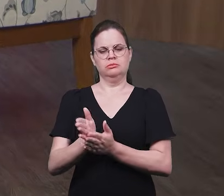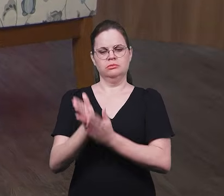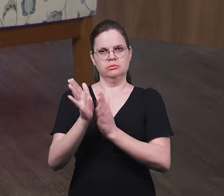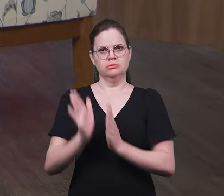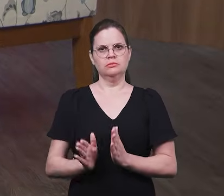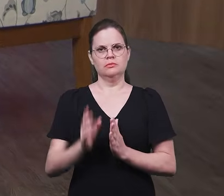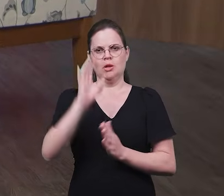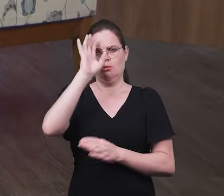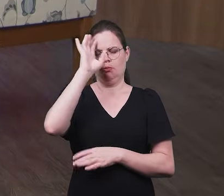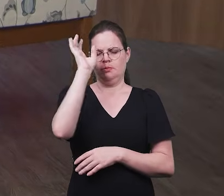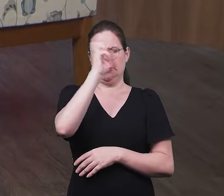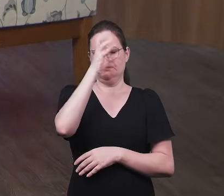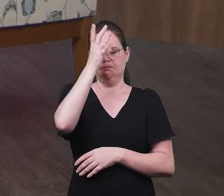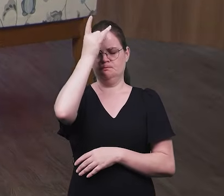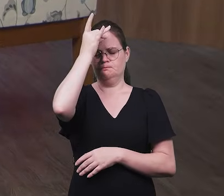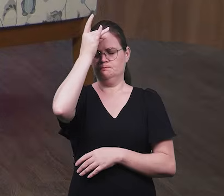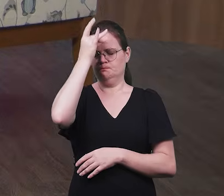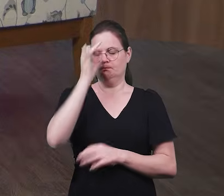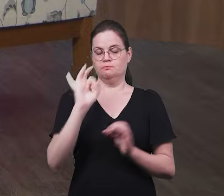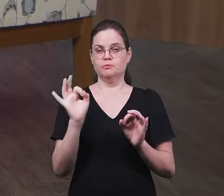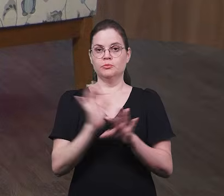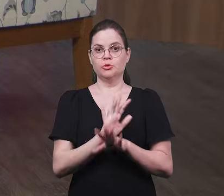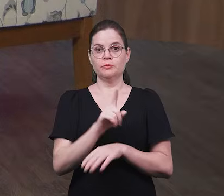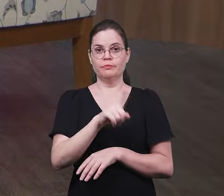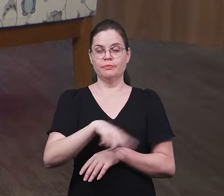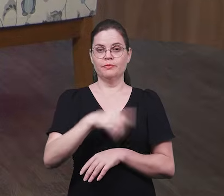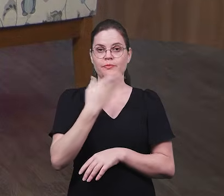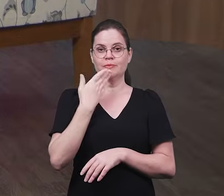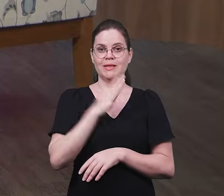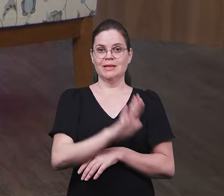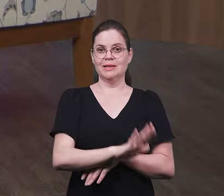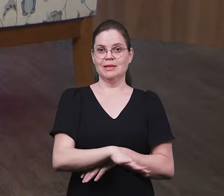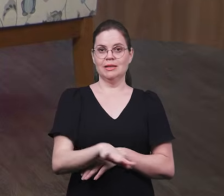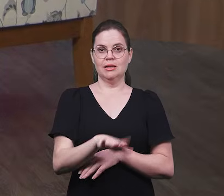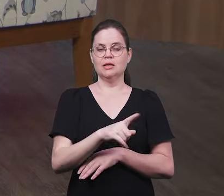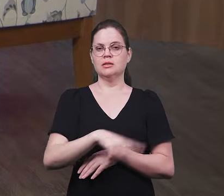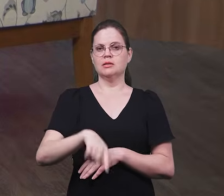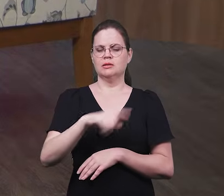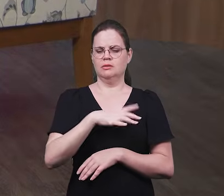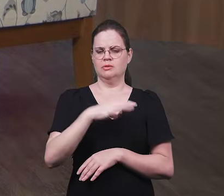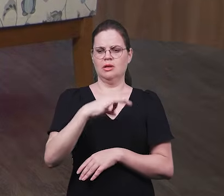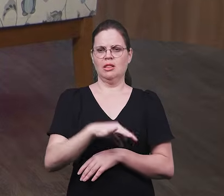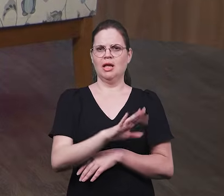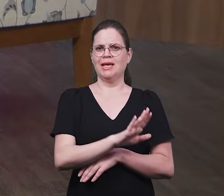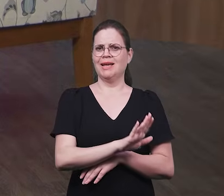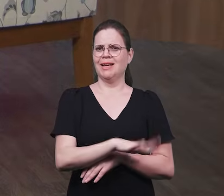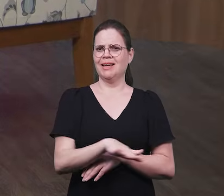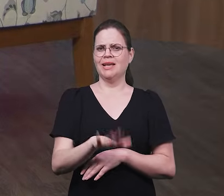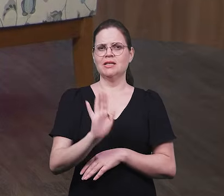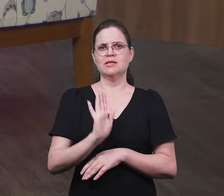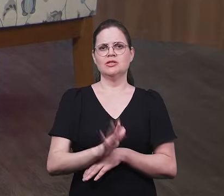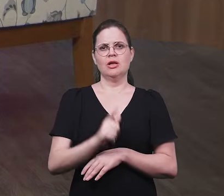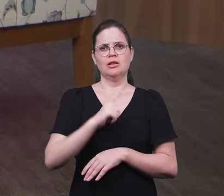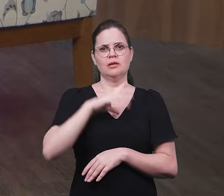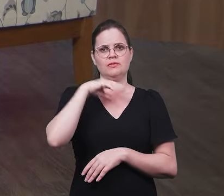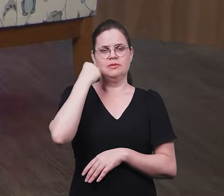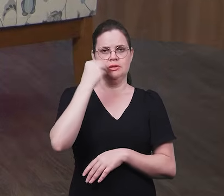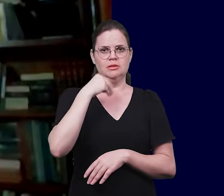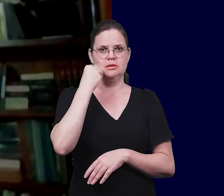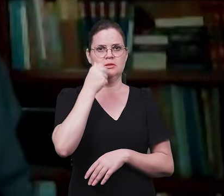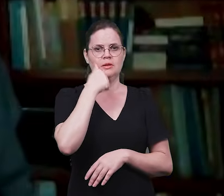foram firmes. Eles tinham um ensino. E, desde criança, eles, com certeza,